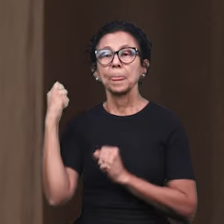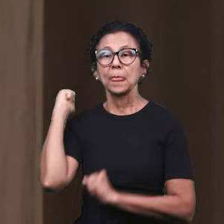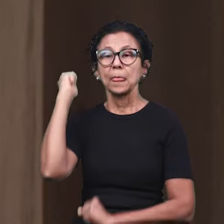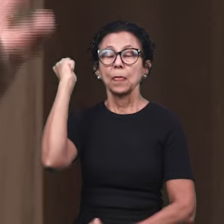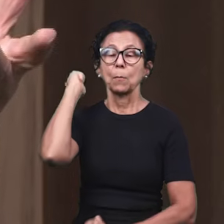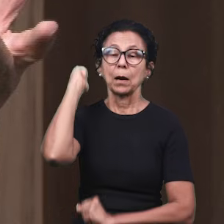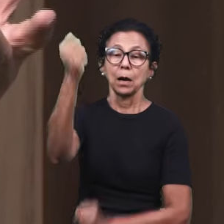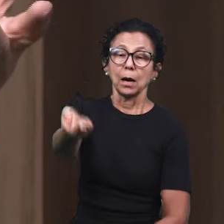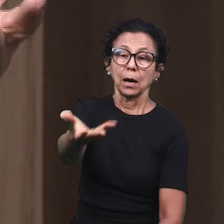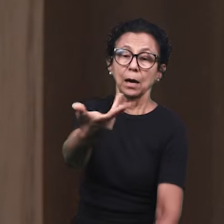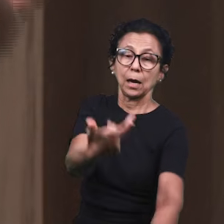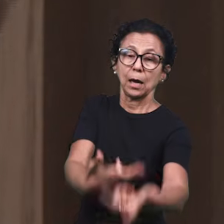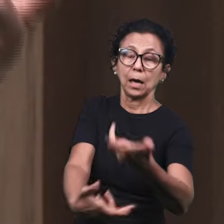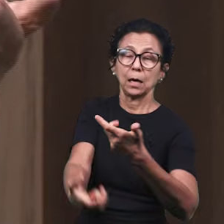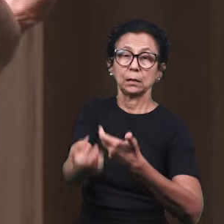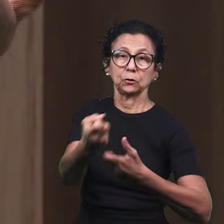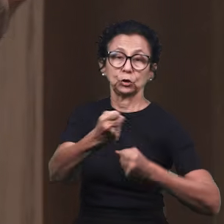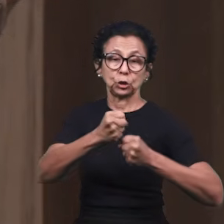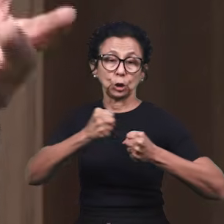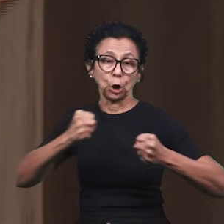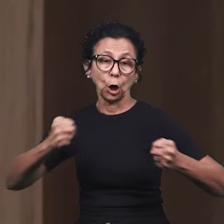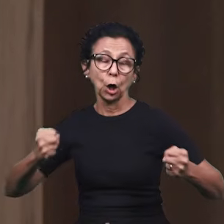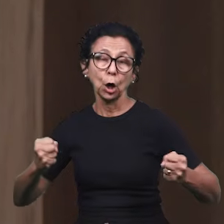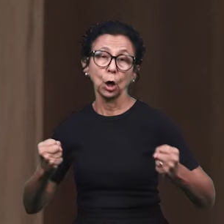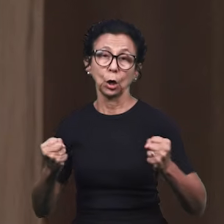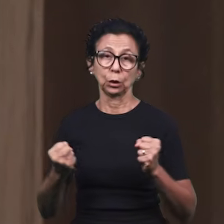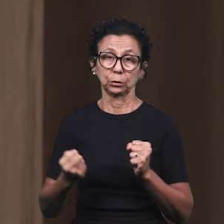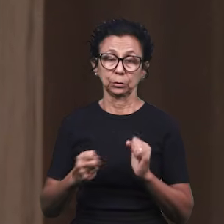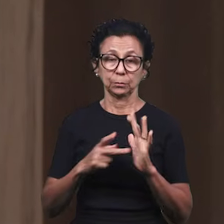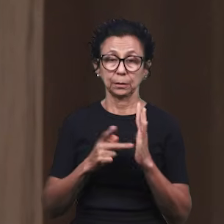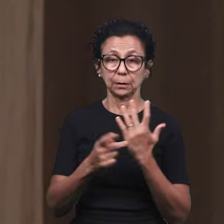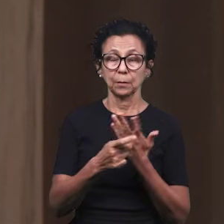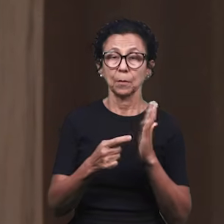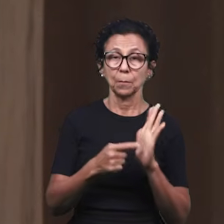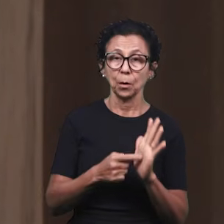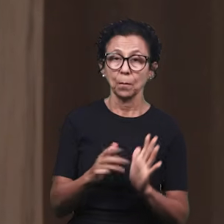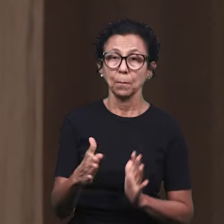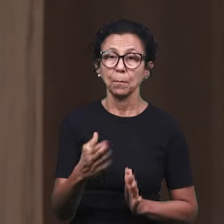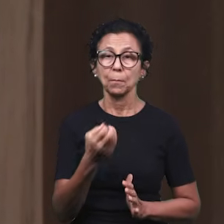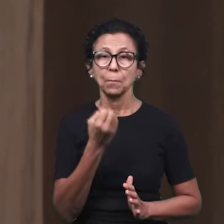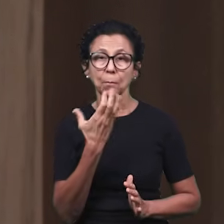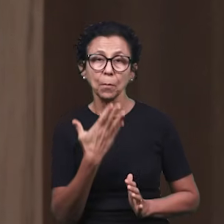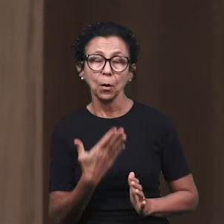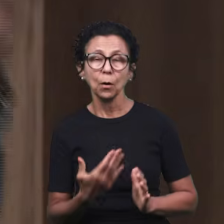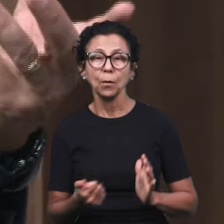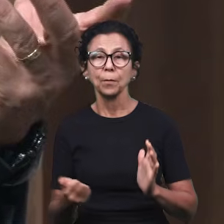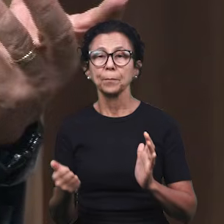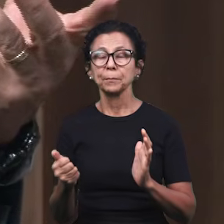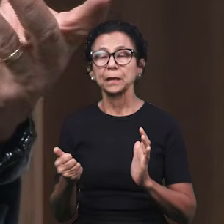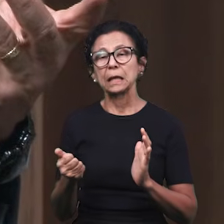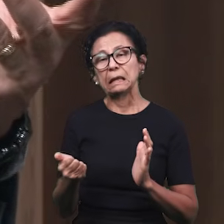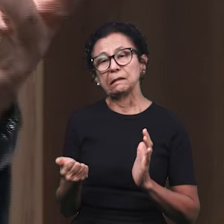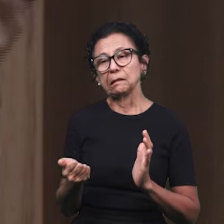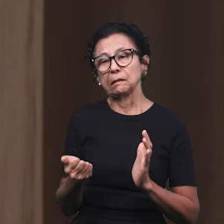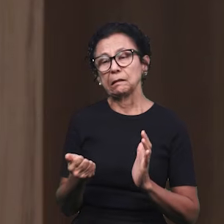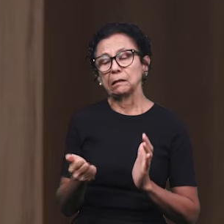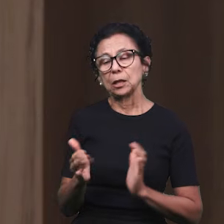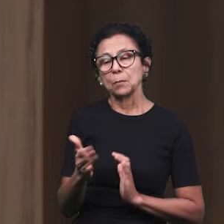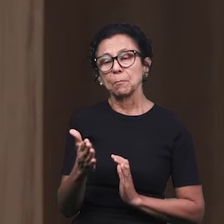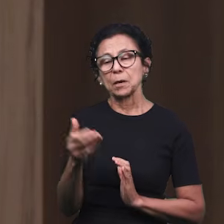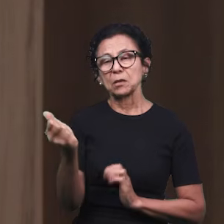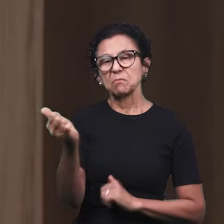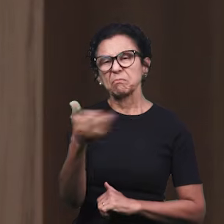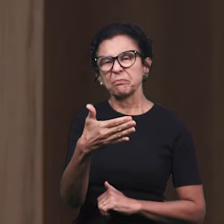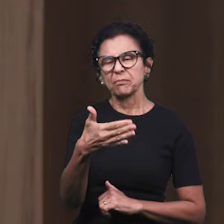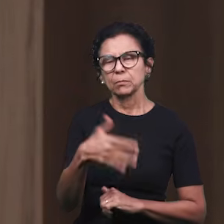um outro tipo de expressão grega, que é sagene, que é a rede de arrasto, né? Então,